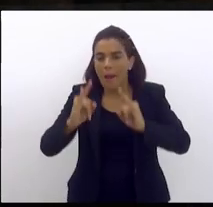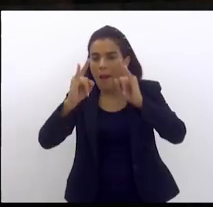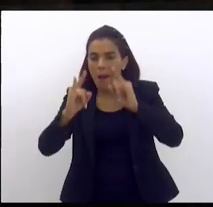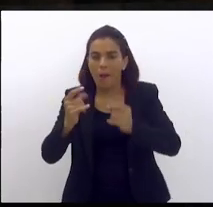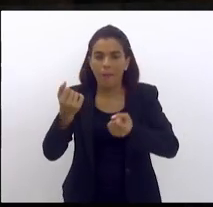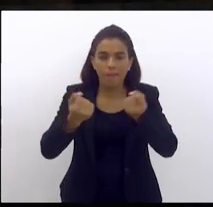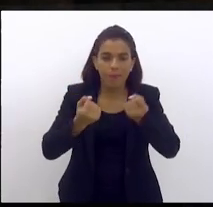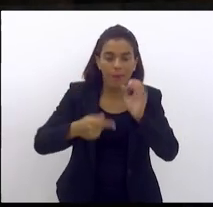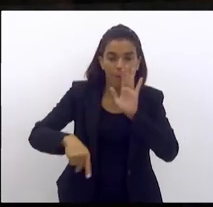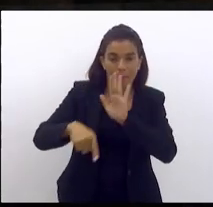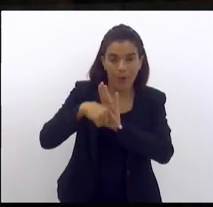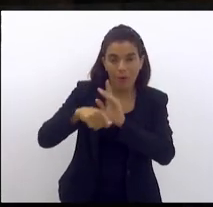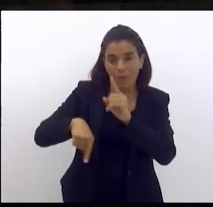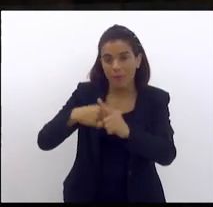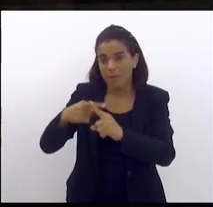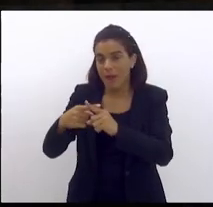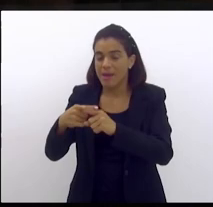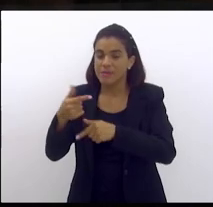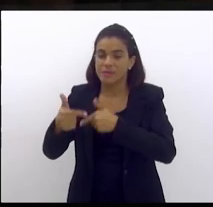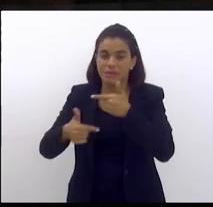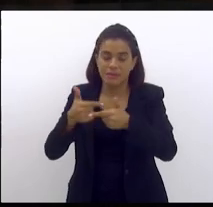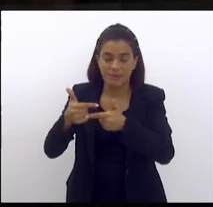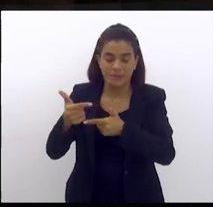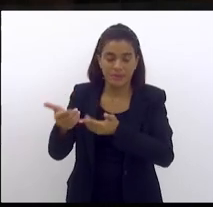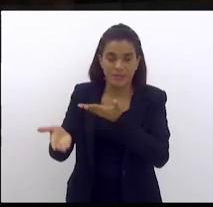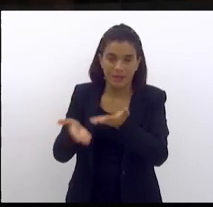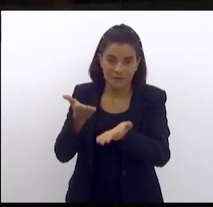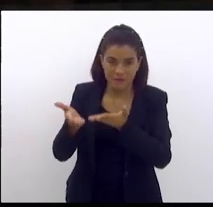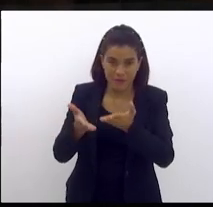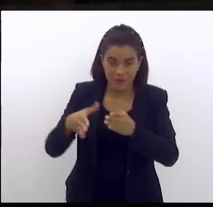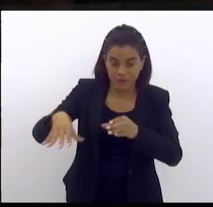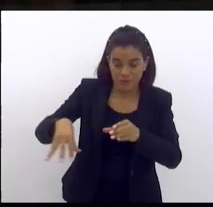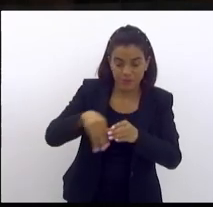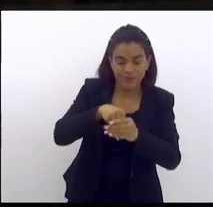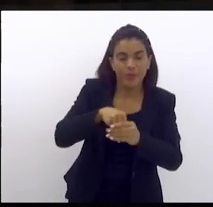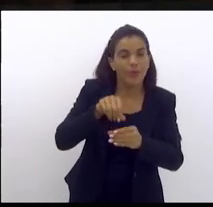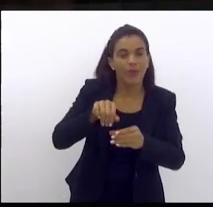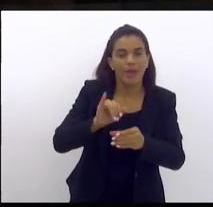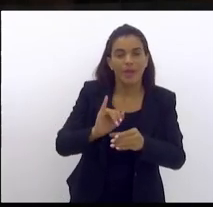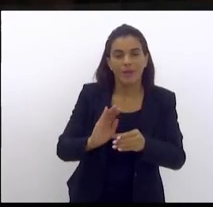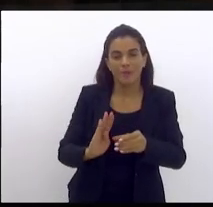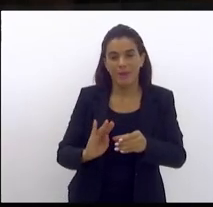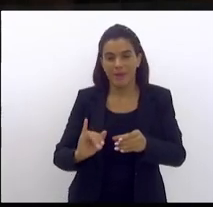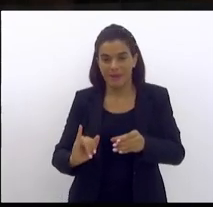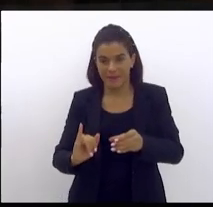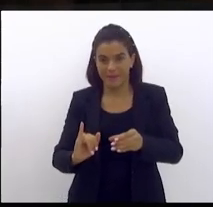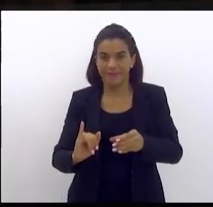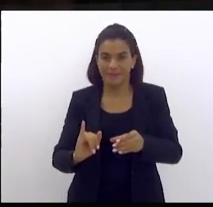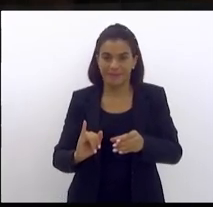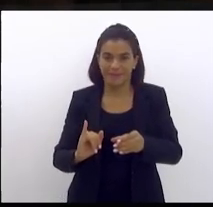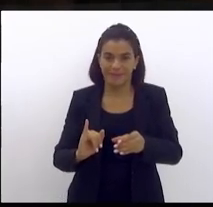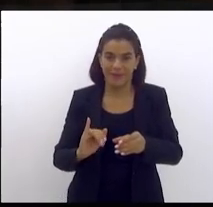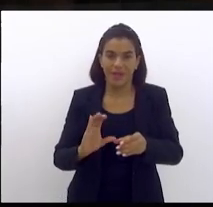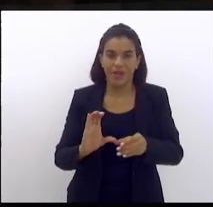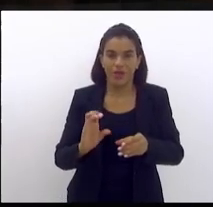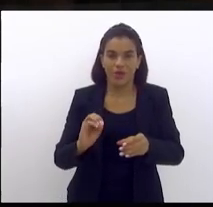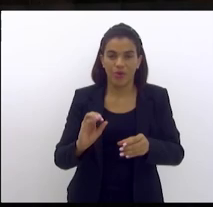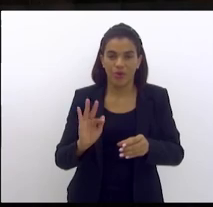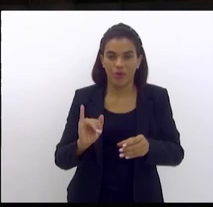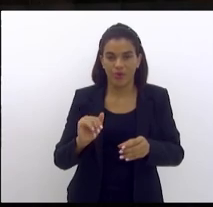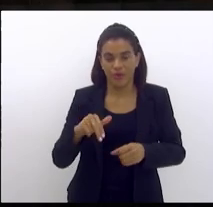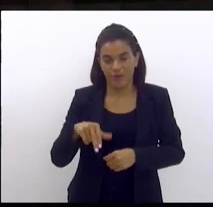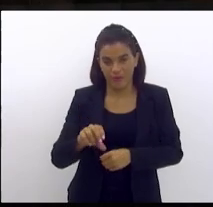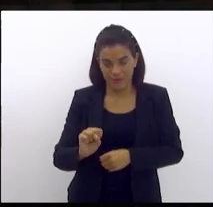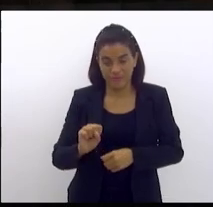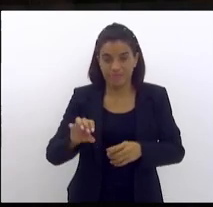do piscis com o IPI por via de consequência Este é